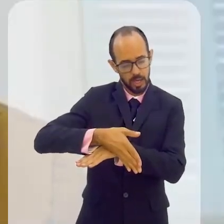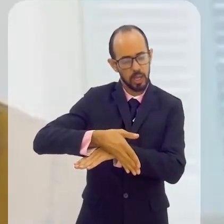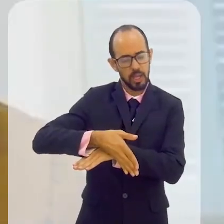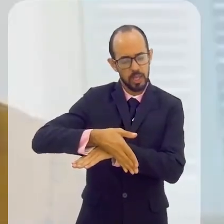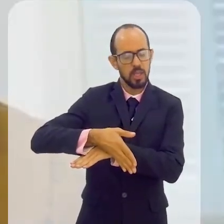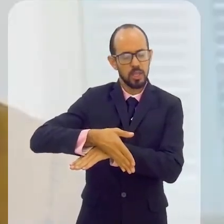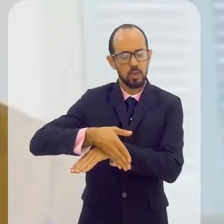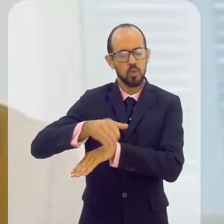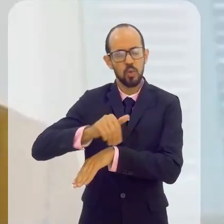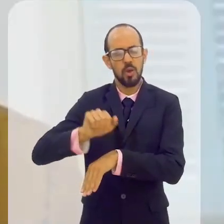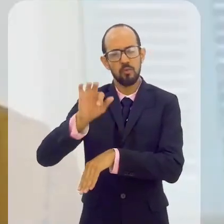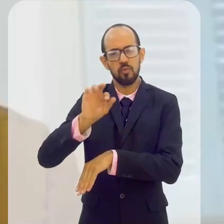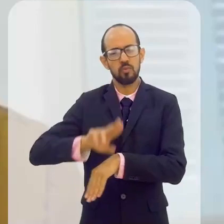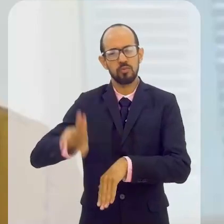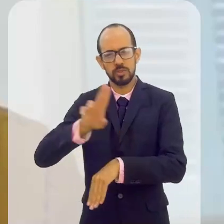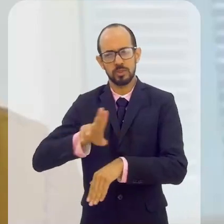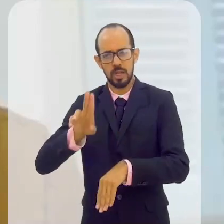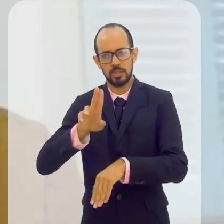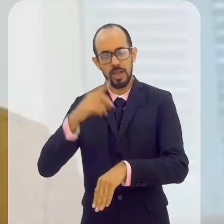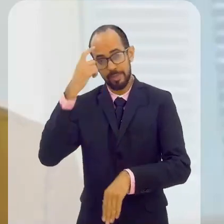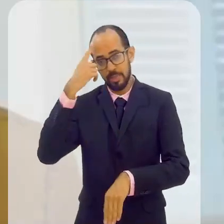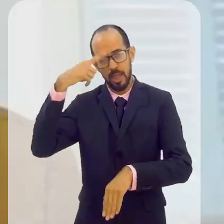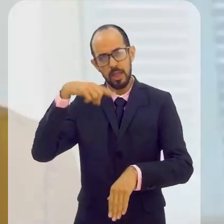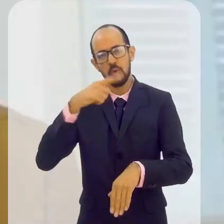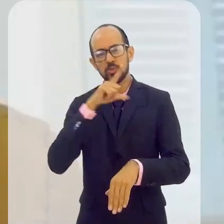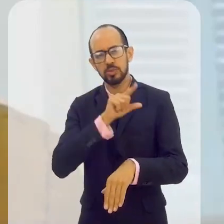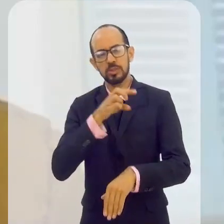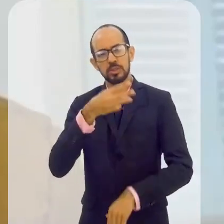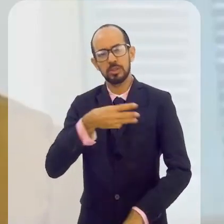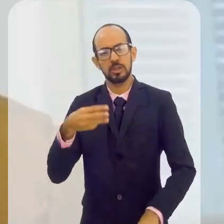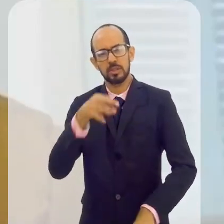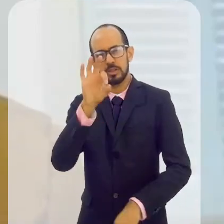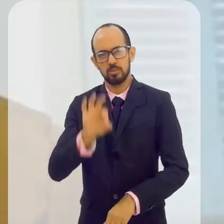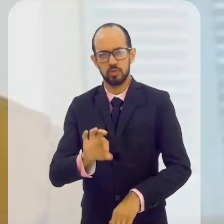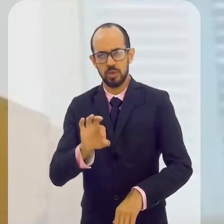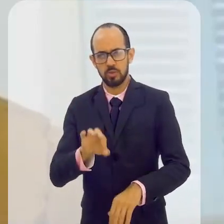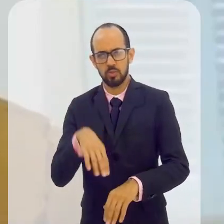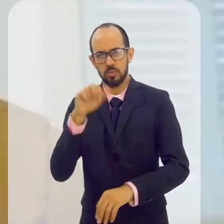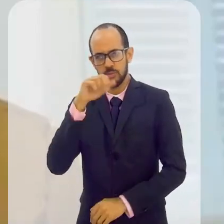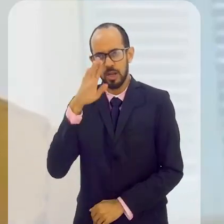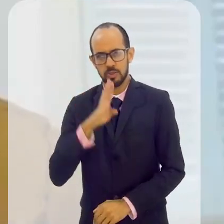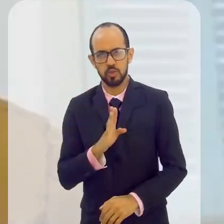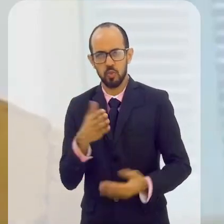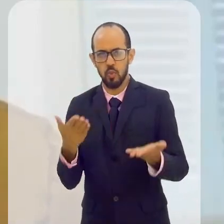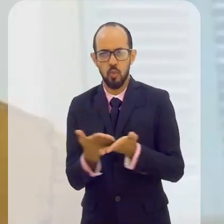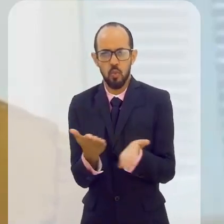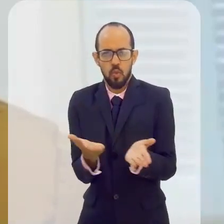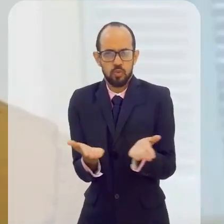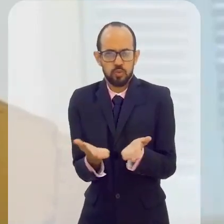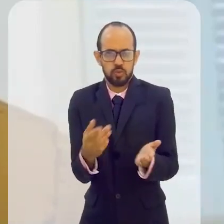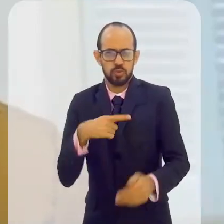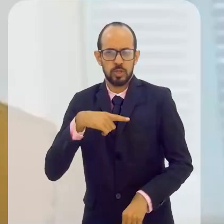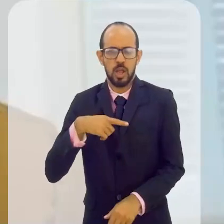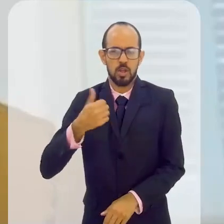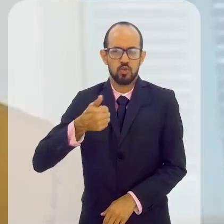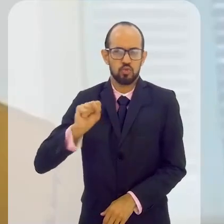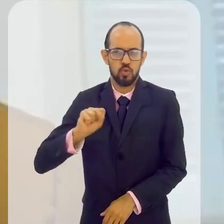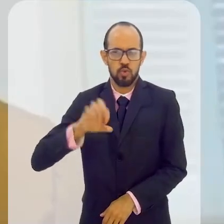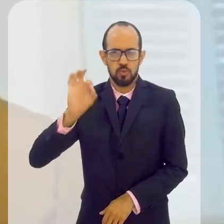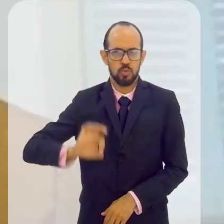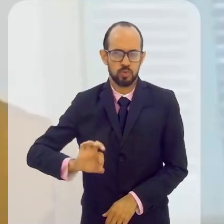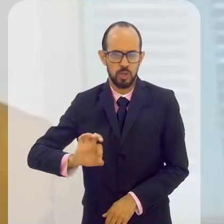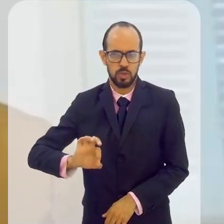ideia era atingir até 2024 33%. Né? Hoje o Brasil tem uma taxa de